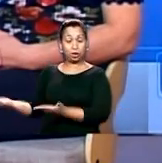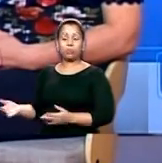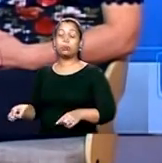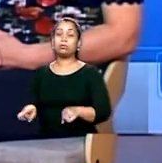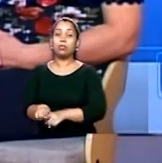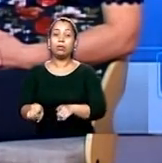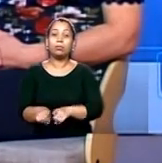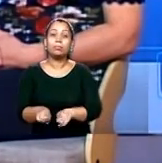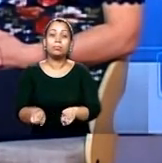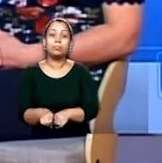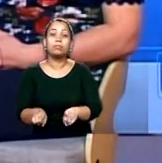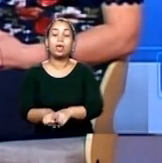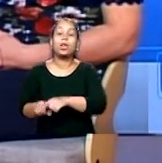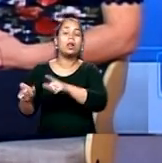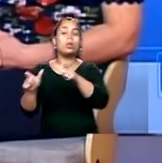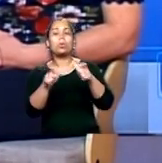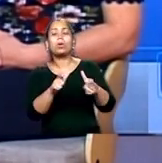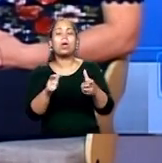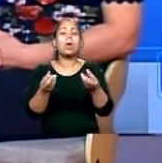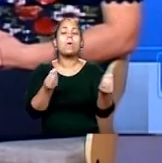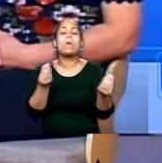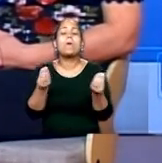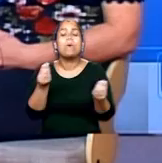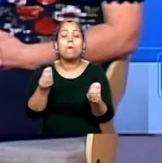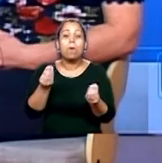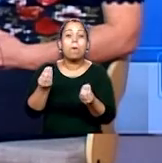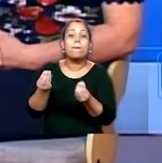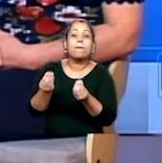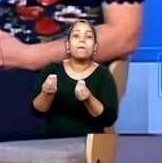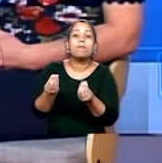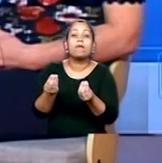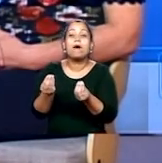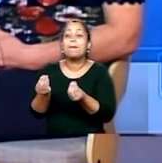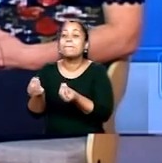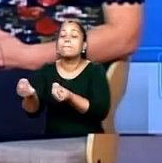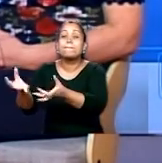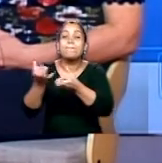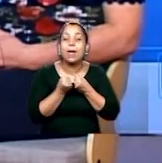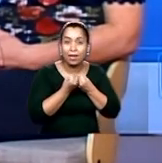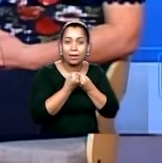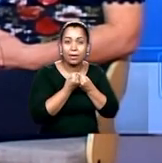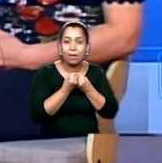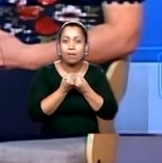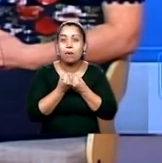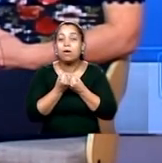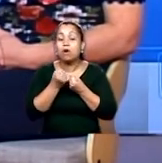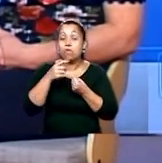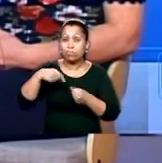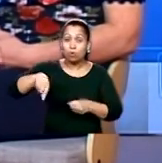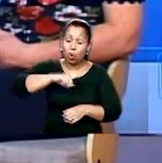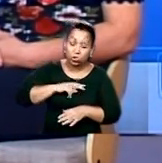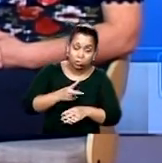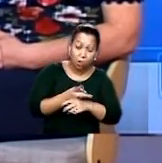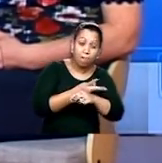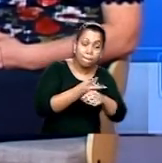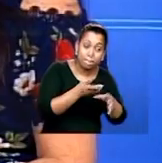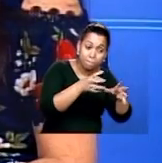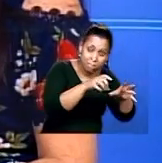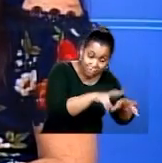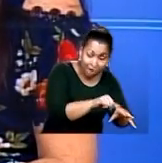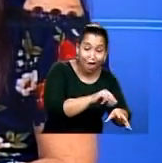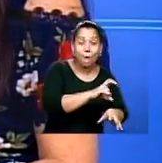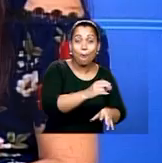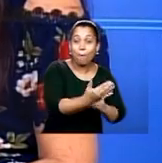uma captação diária, como que é feita essa captação? Vocês buscam, a pessoa leva até lá, como que é? Sim, o Banco de Alimentos